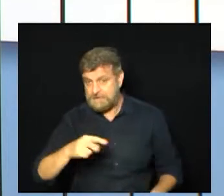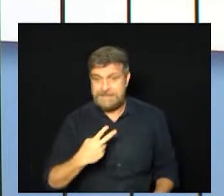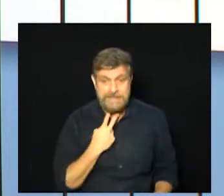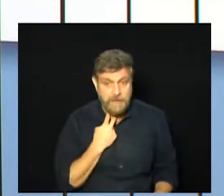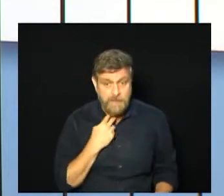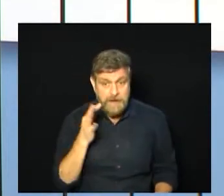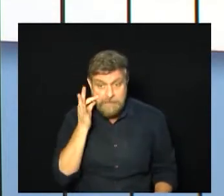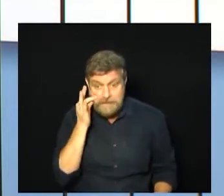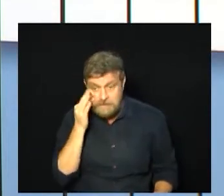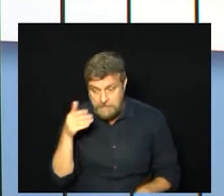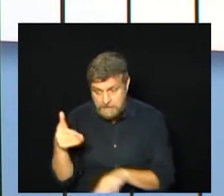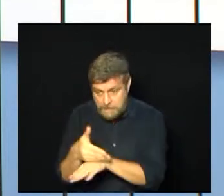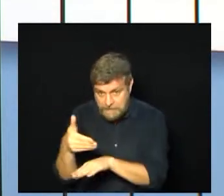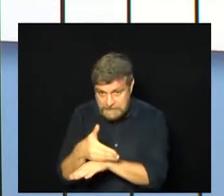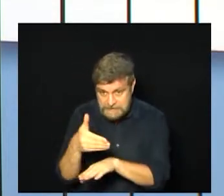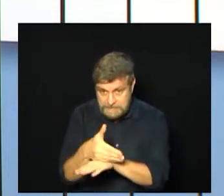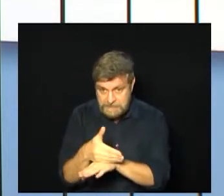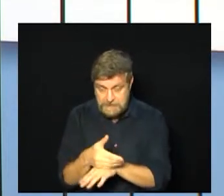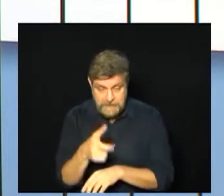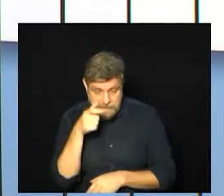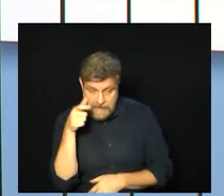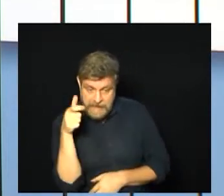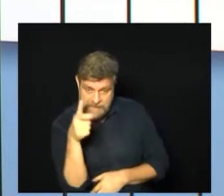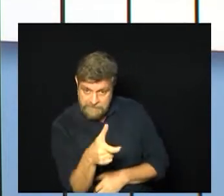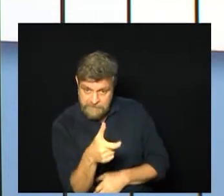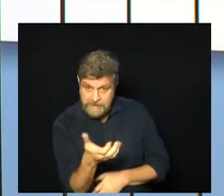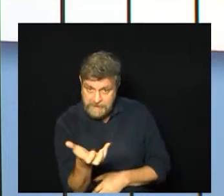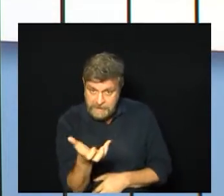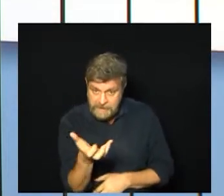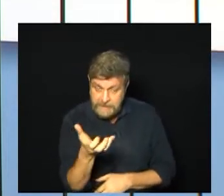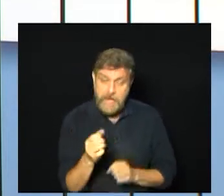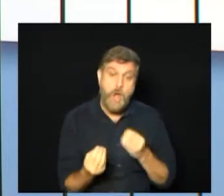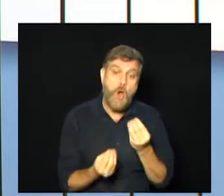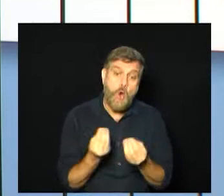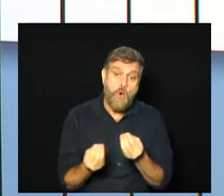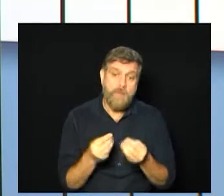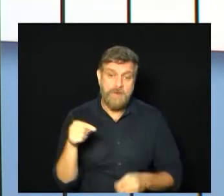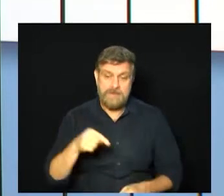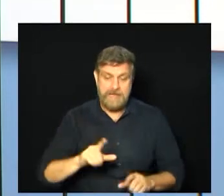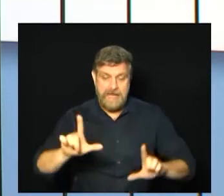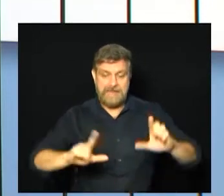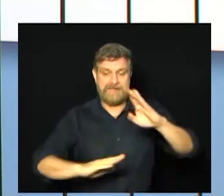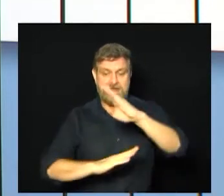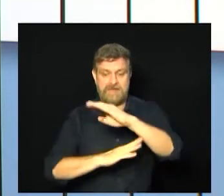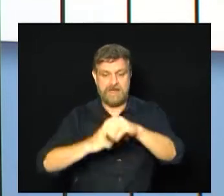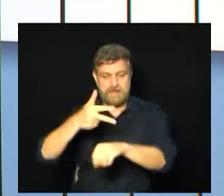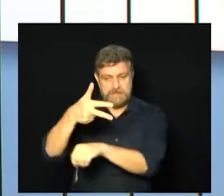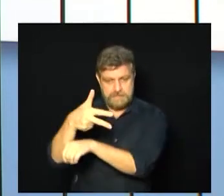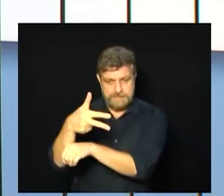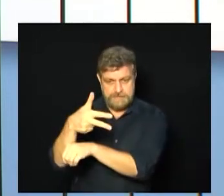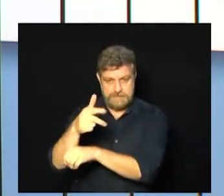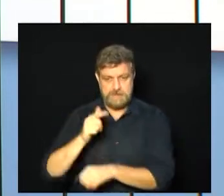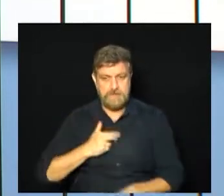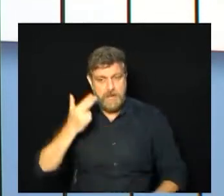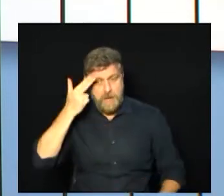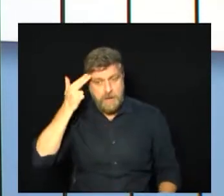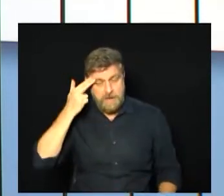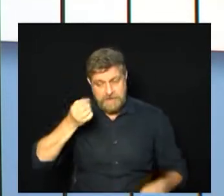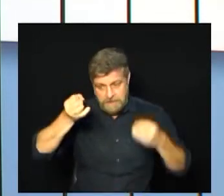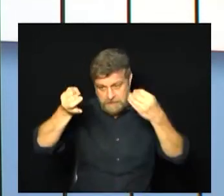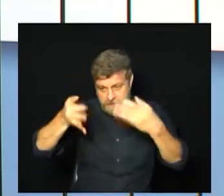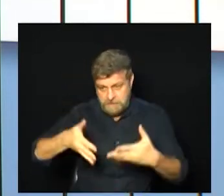vir pessoalmente para participar dessa reunião, pode acompanhar aqui pela TV Câmara Campinas. E como o Gabriel